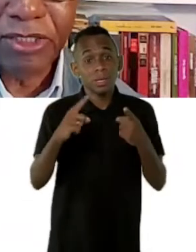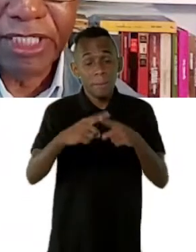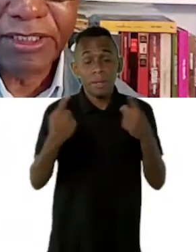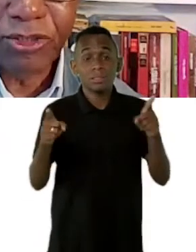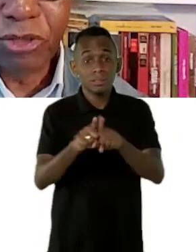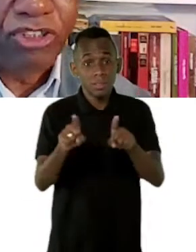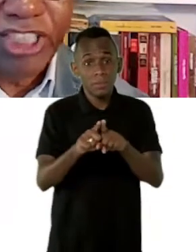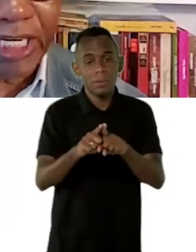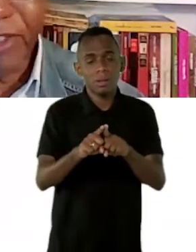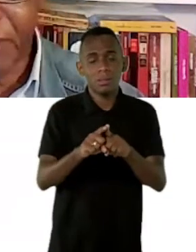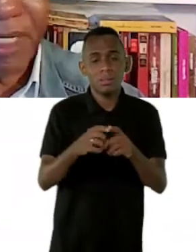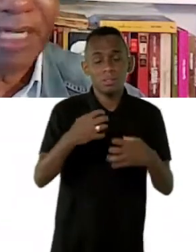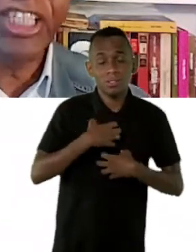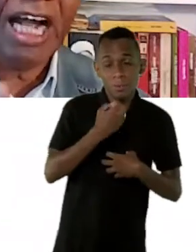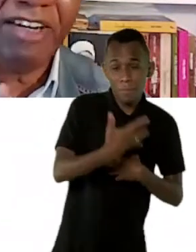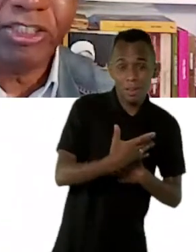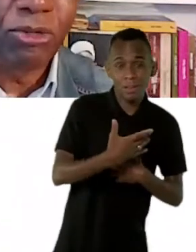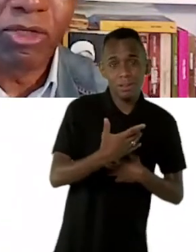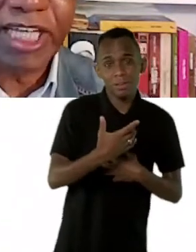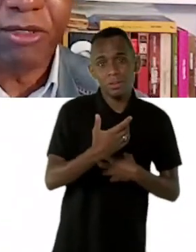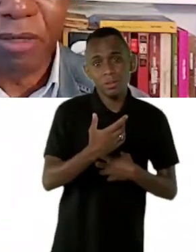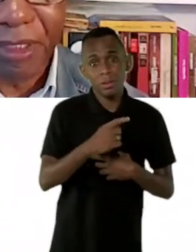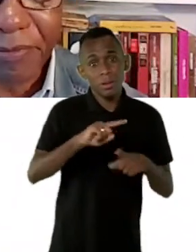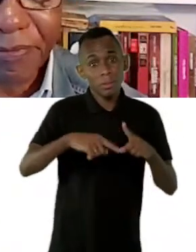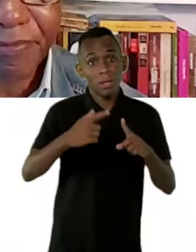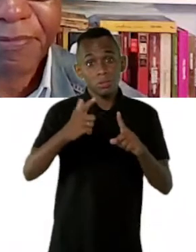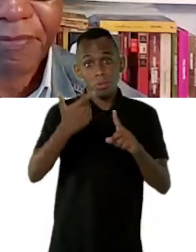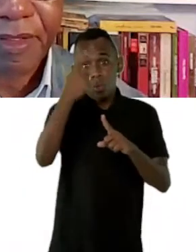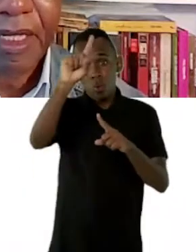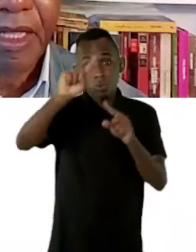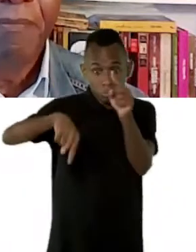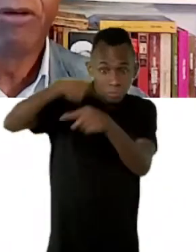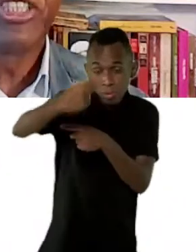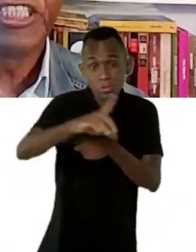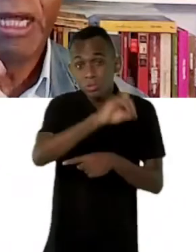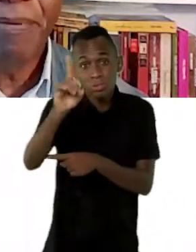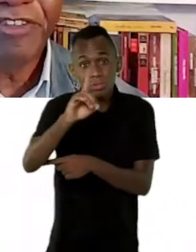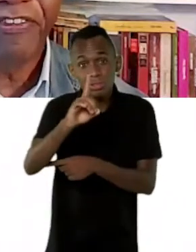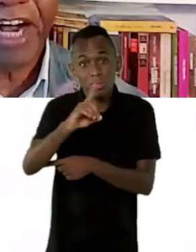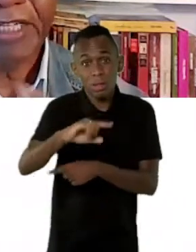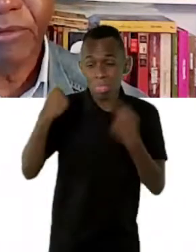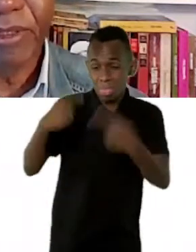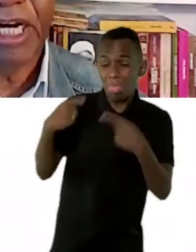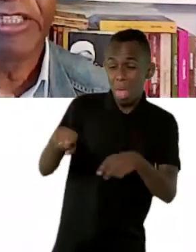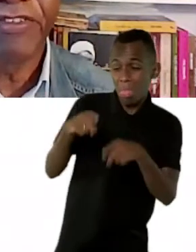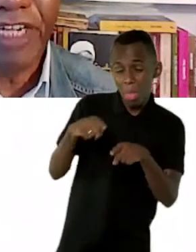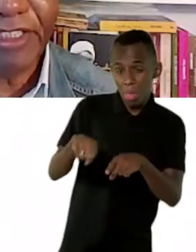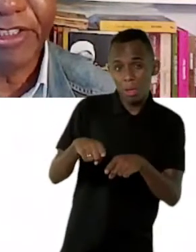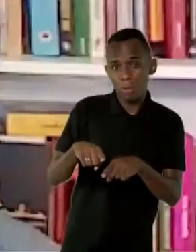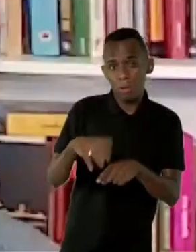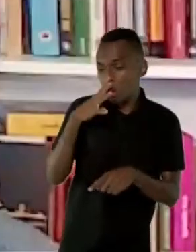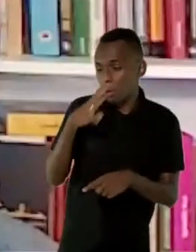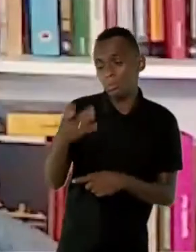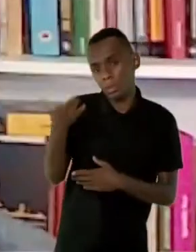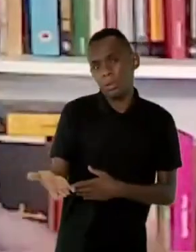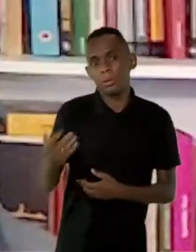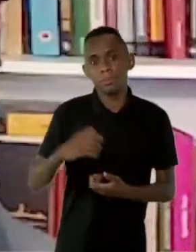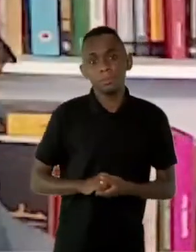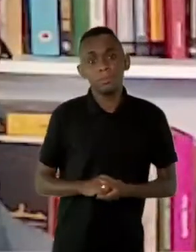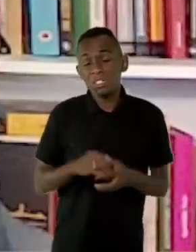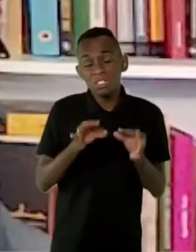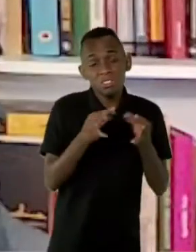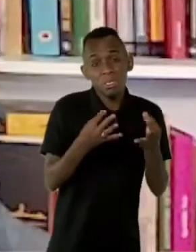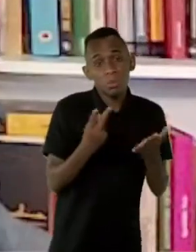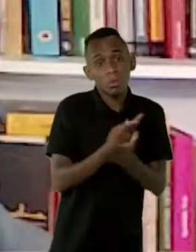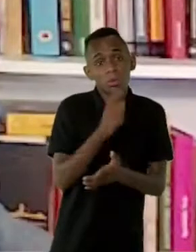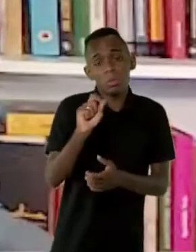bem com o Aldário Dantas, no outro dia ela xingava ele de tudo quanto é nome. Pelo simples fato, às vezes,